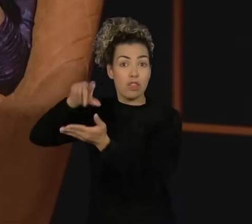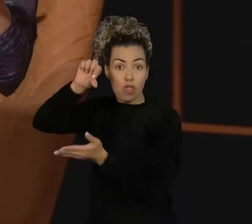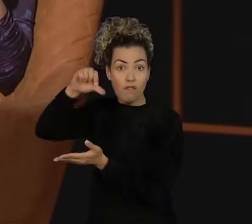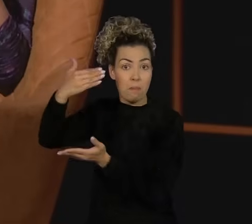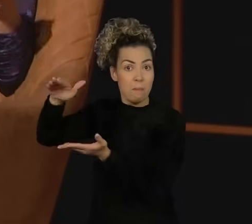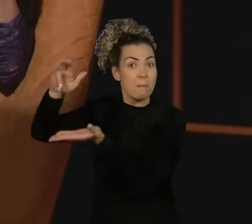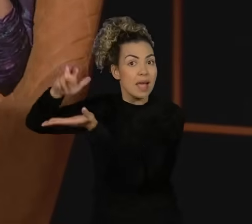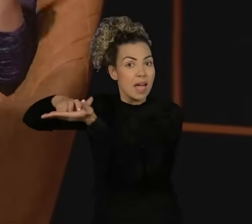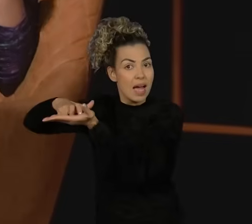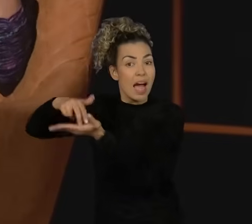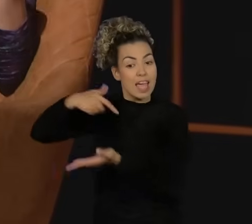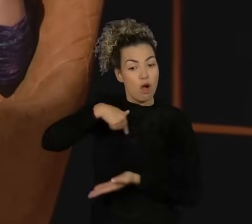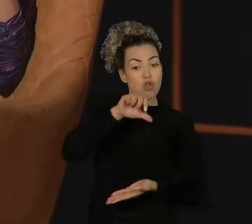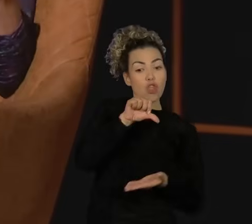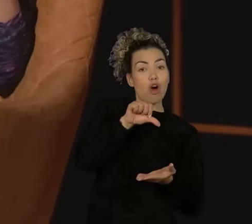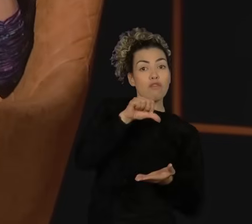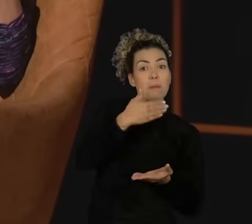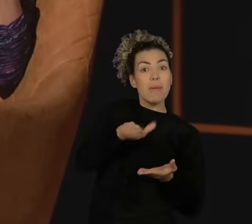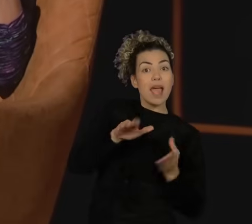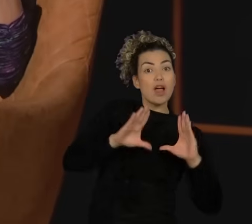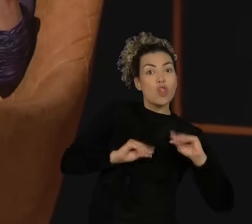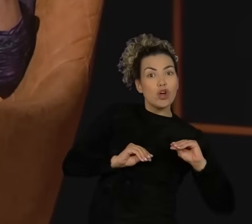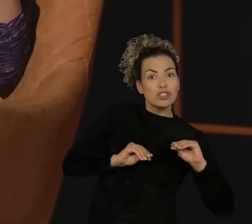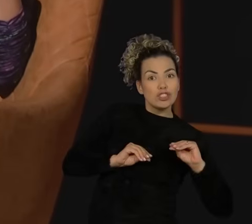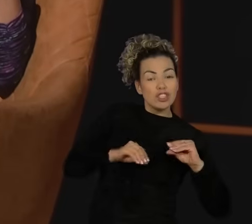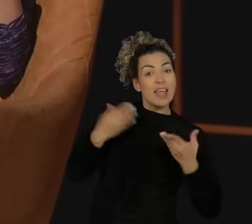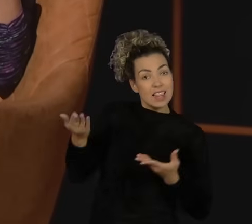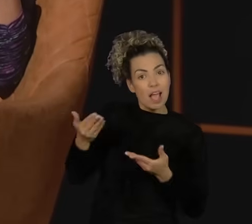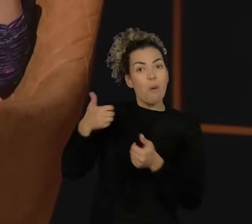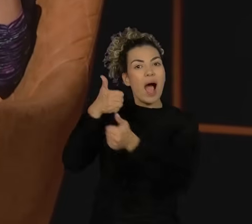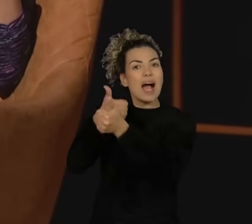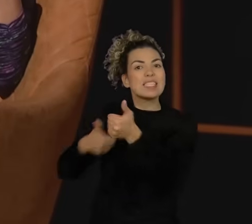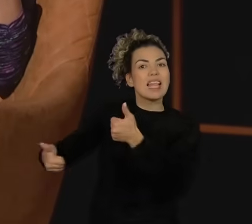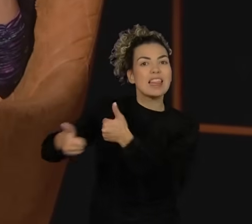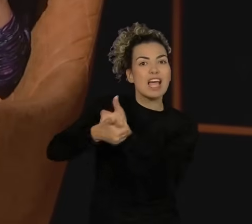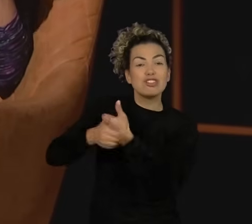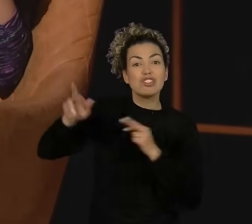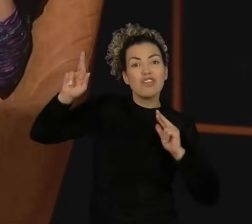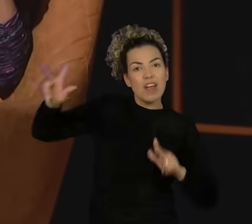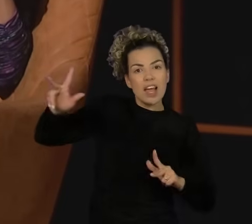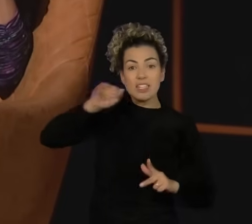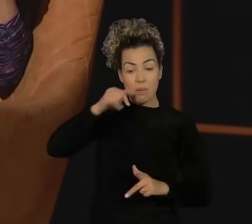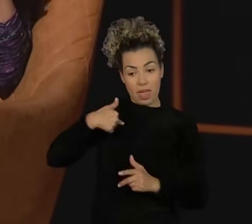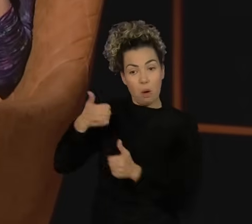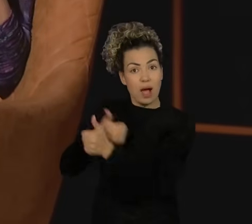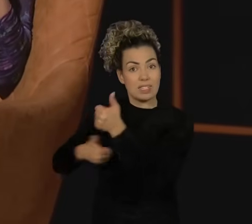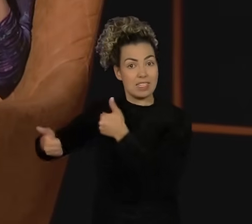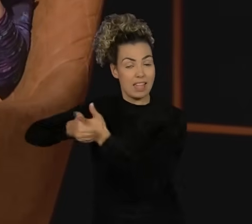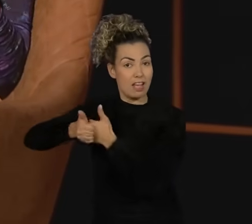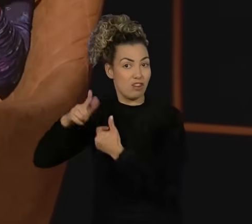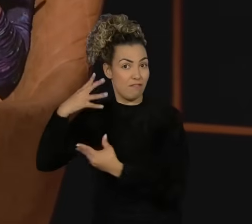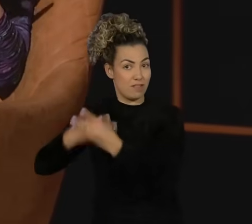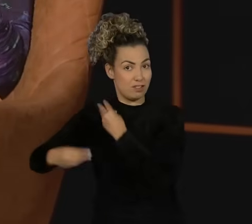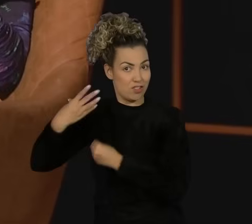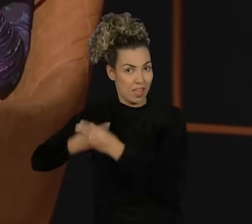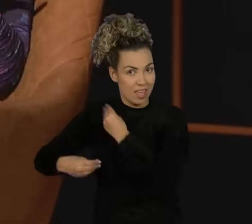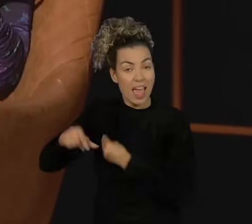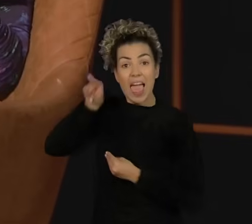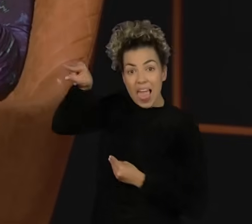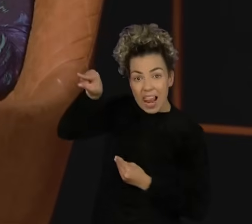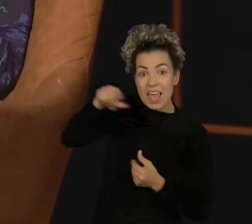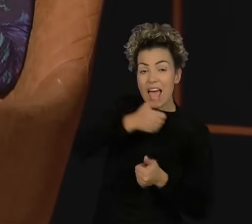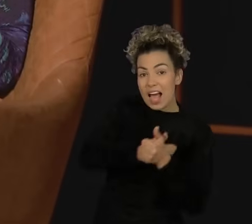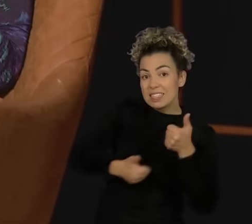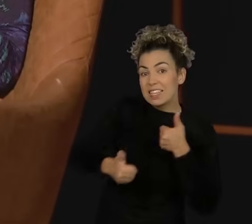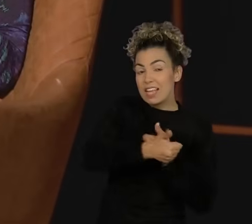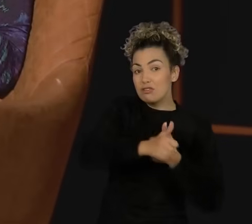nossos ascendentes serem opostos complementares. Eu sou ascendente virgem e ele é ascendente peixes. A gente é nesse